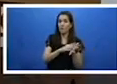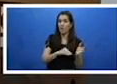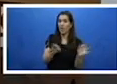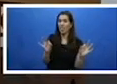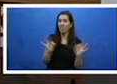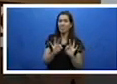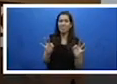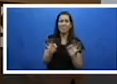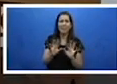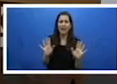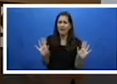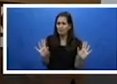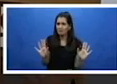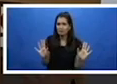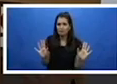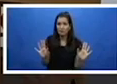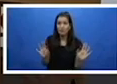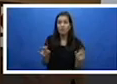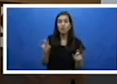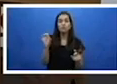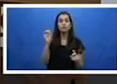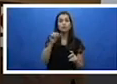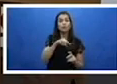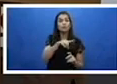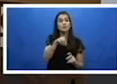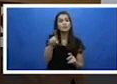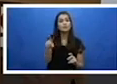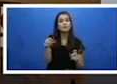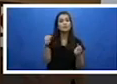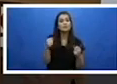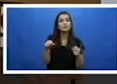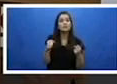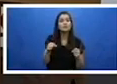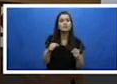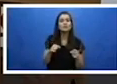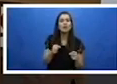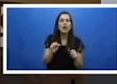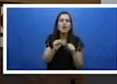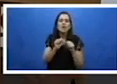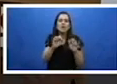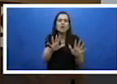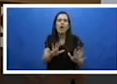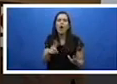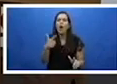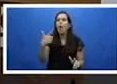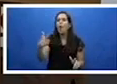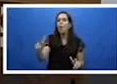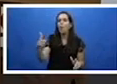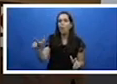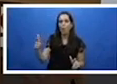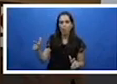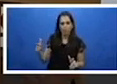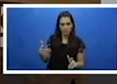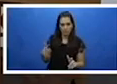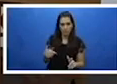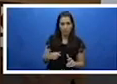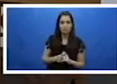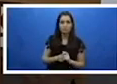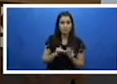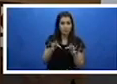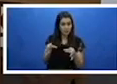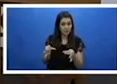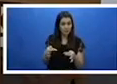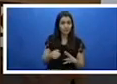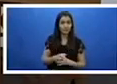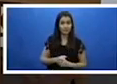uma reescrita, tá? Nós seguimos a ordem certinha dos acontecimentos. O de vocês, vocês vão criar um